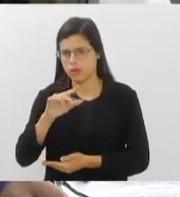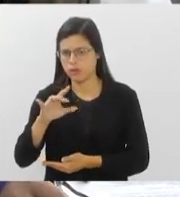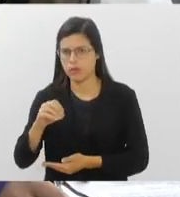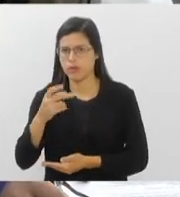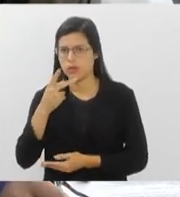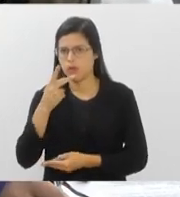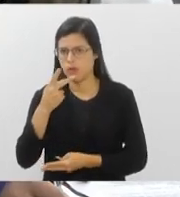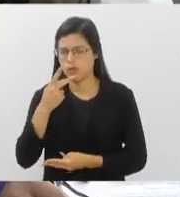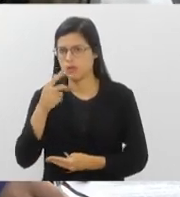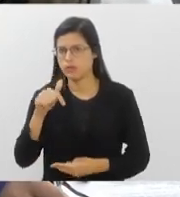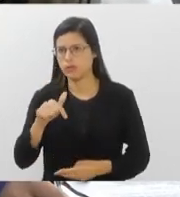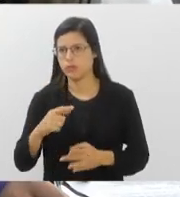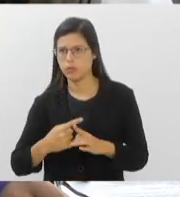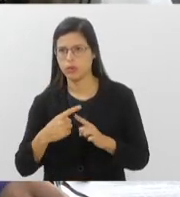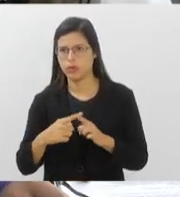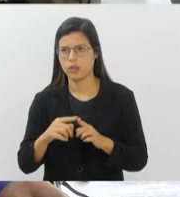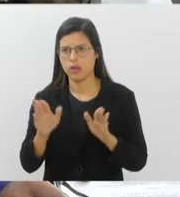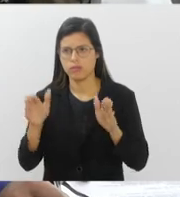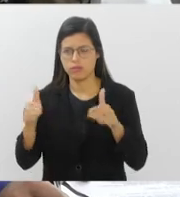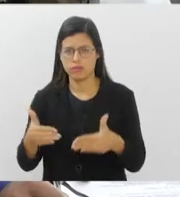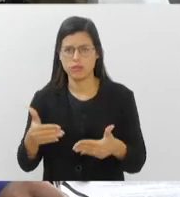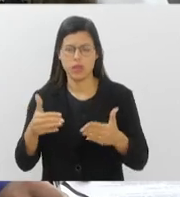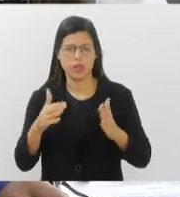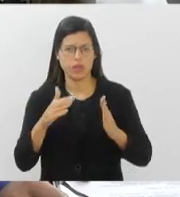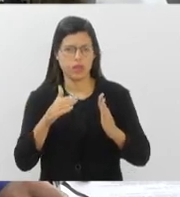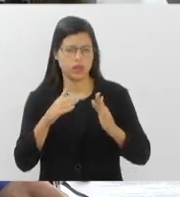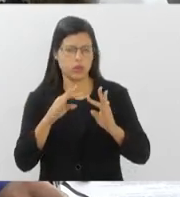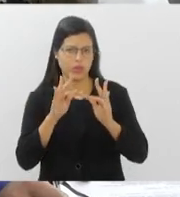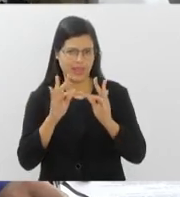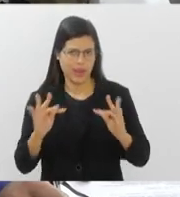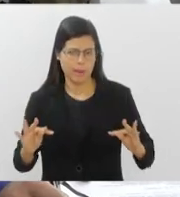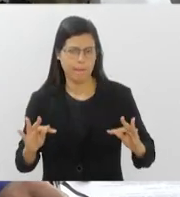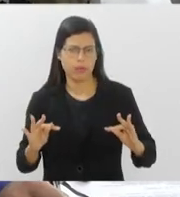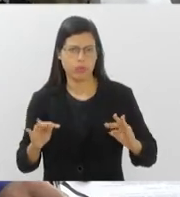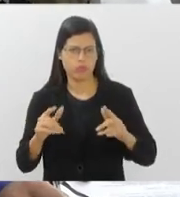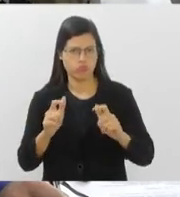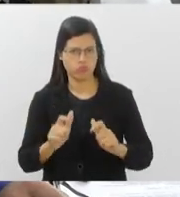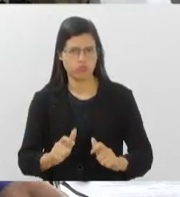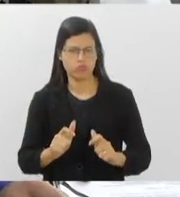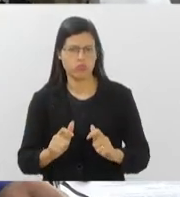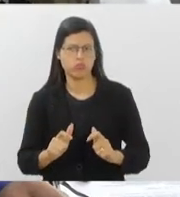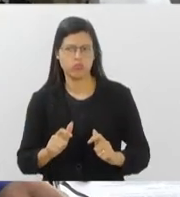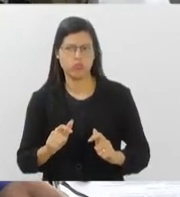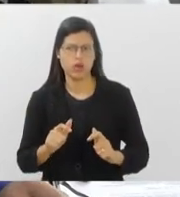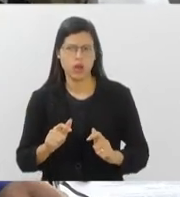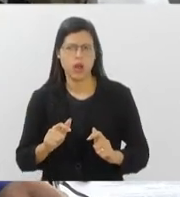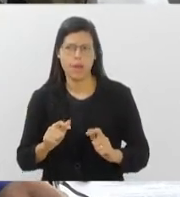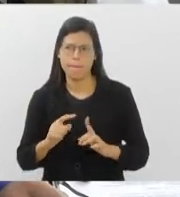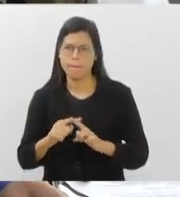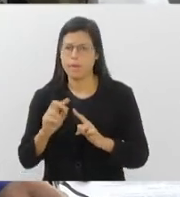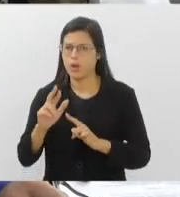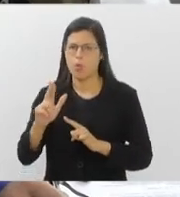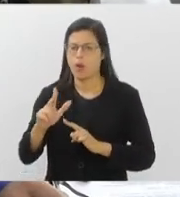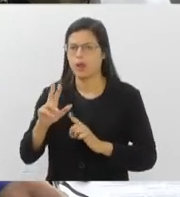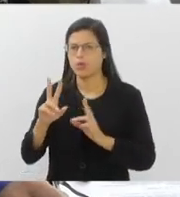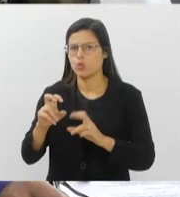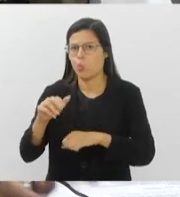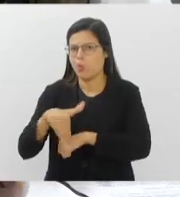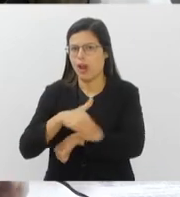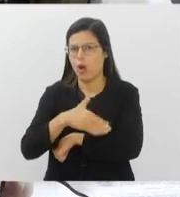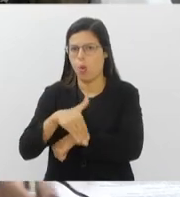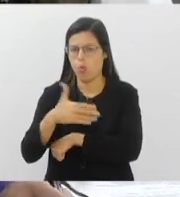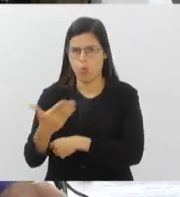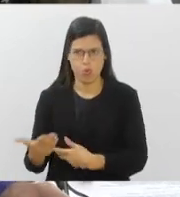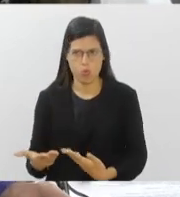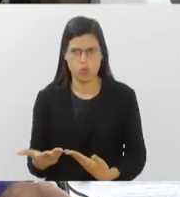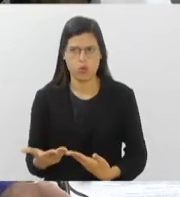falando especificamente do templo, como um lugar, né, sagrado, mas não necessariamente do endereço em si. Então, nesse caso, é por